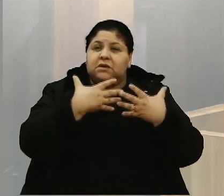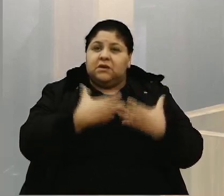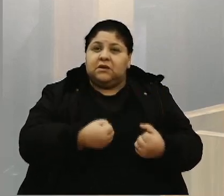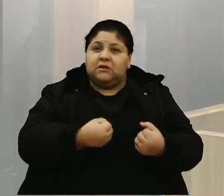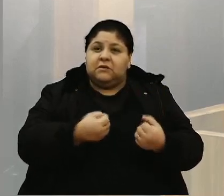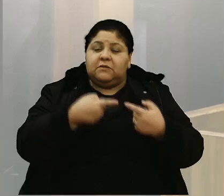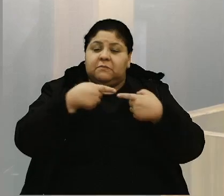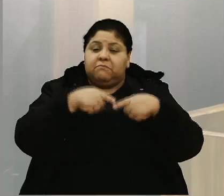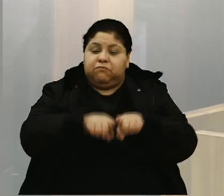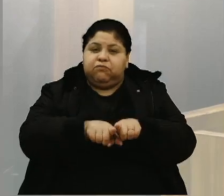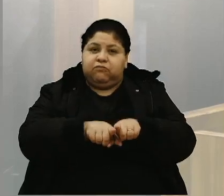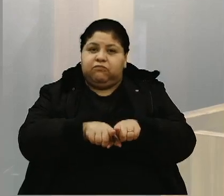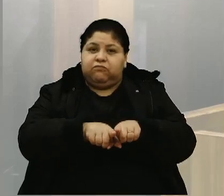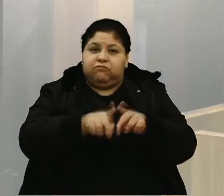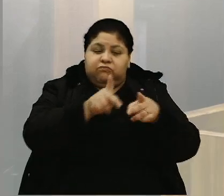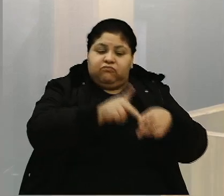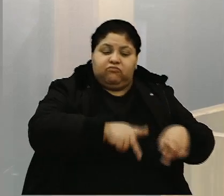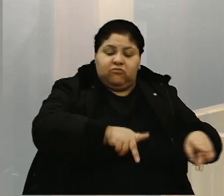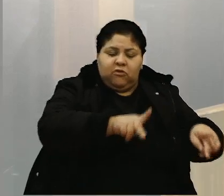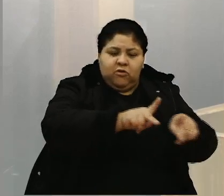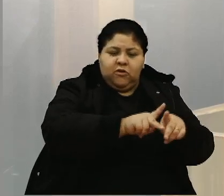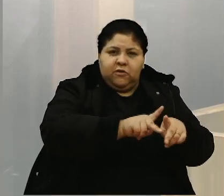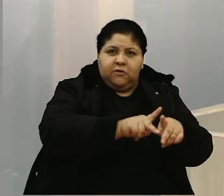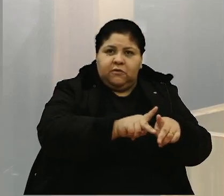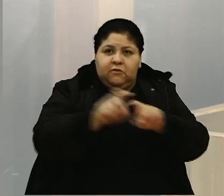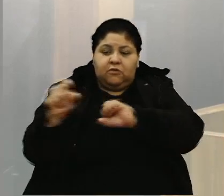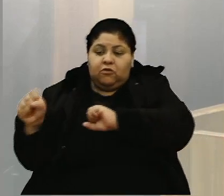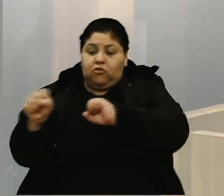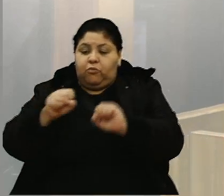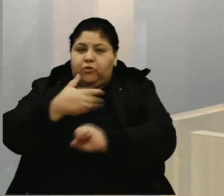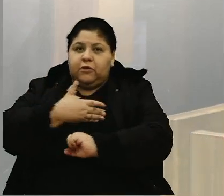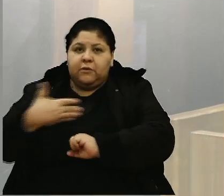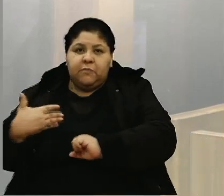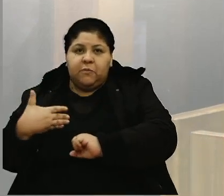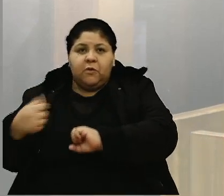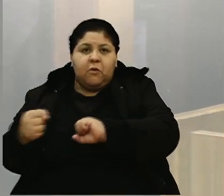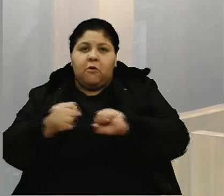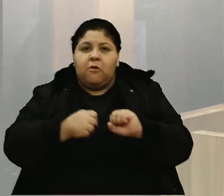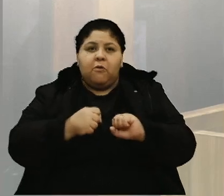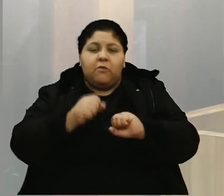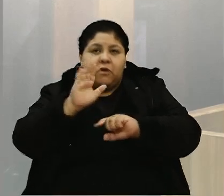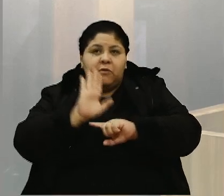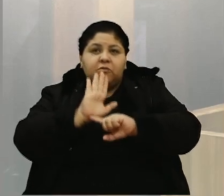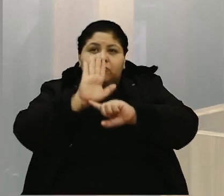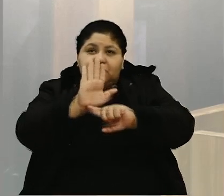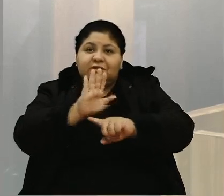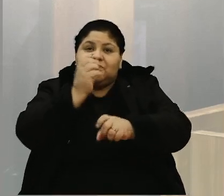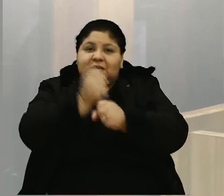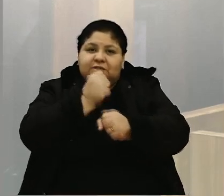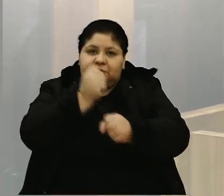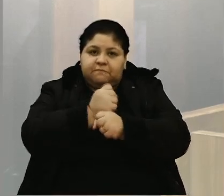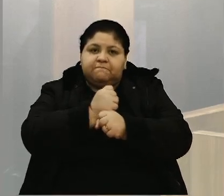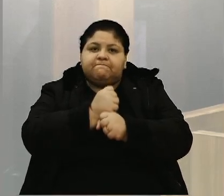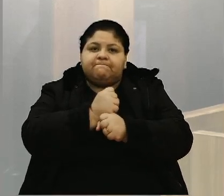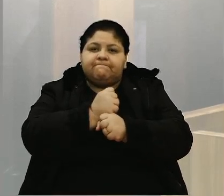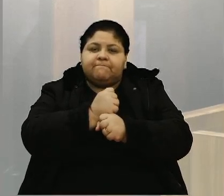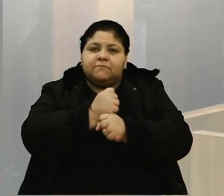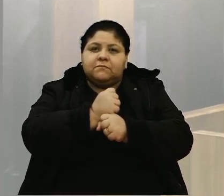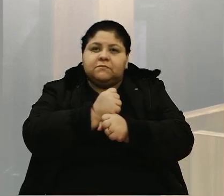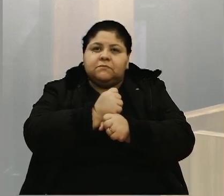né, entre a população e o poder público para poder ajudar nessas obras, que elas